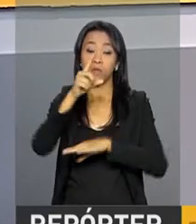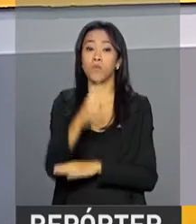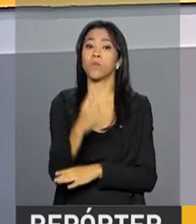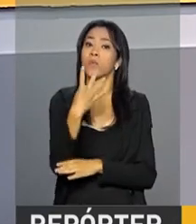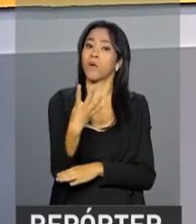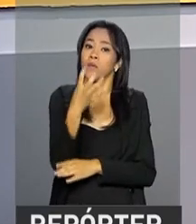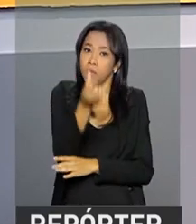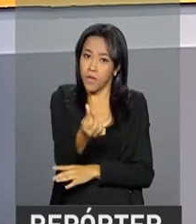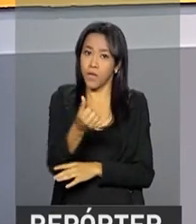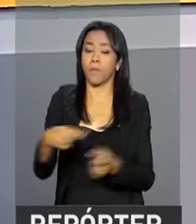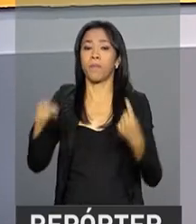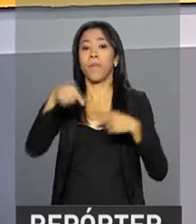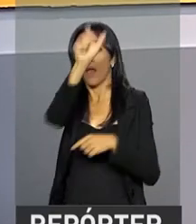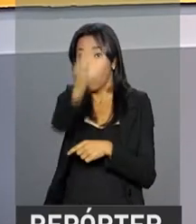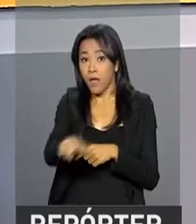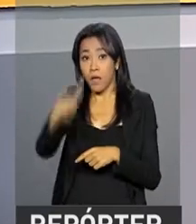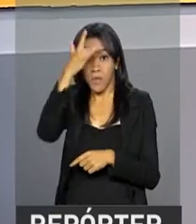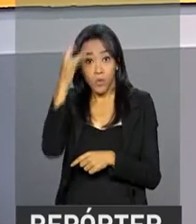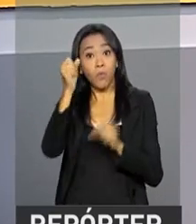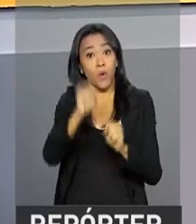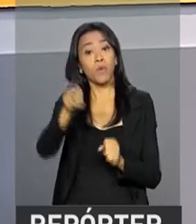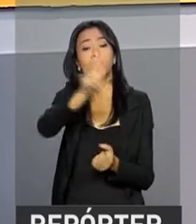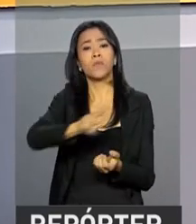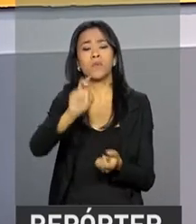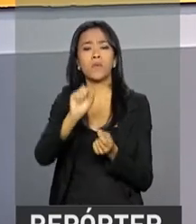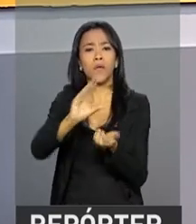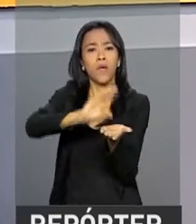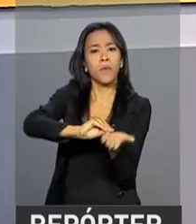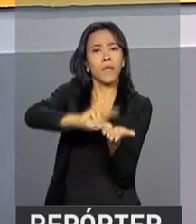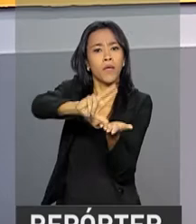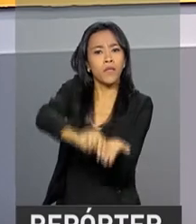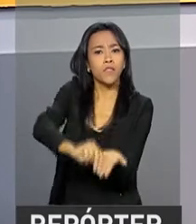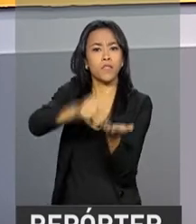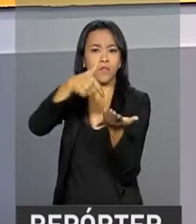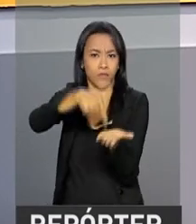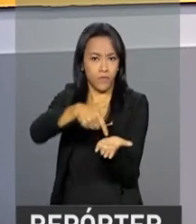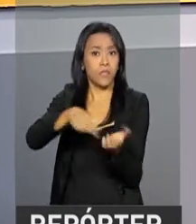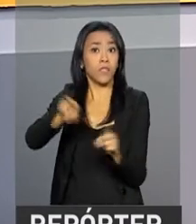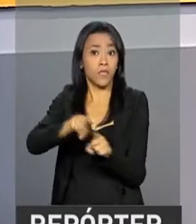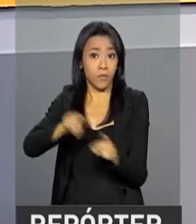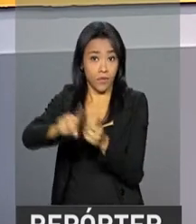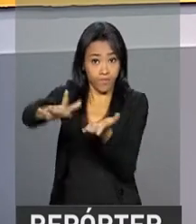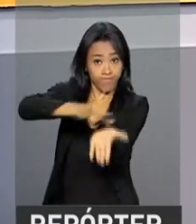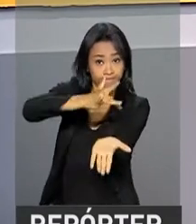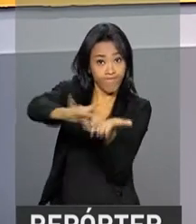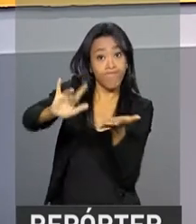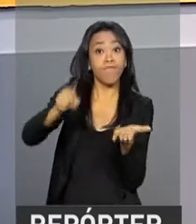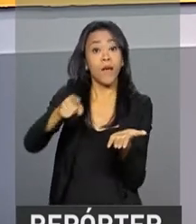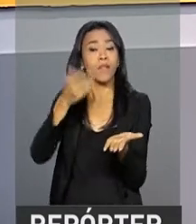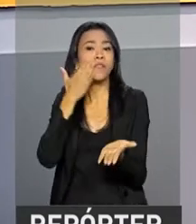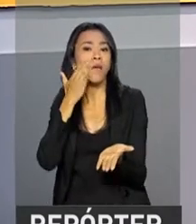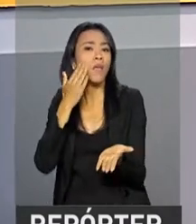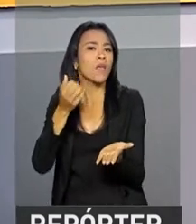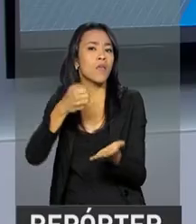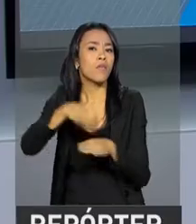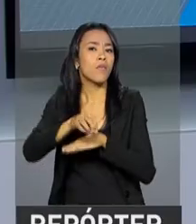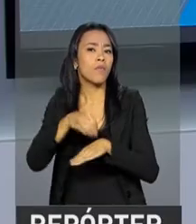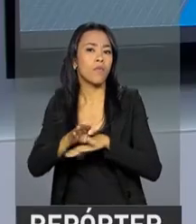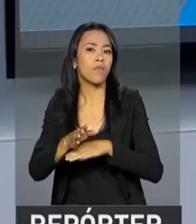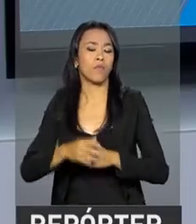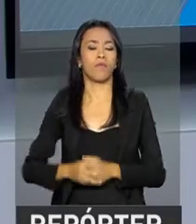contribuinte pode utilizar também o aplicativo da receita para tablet smartphone para fazer a consulta